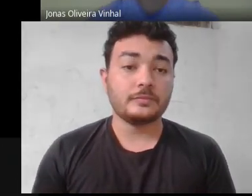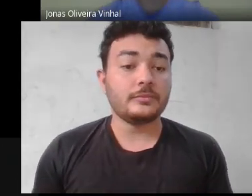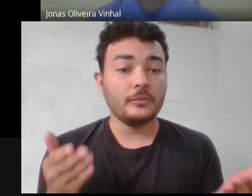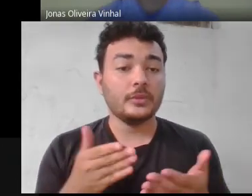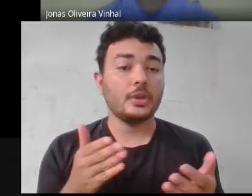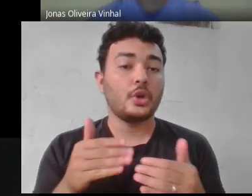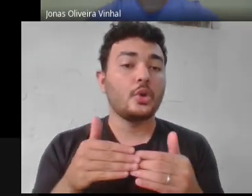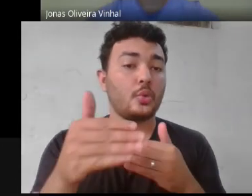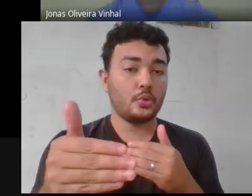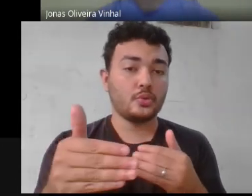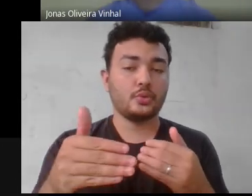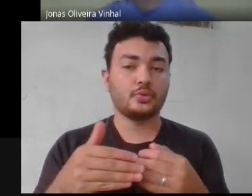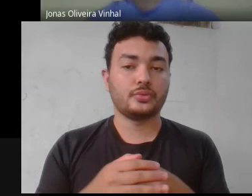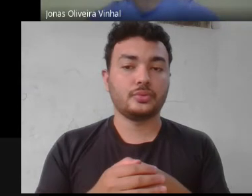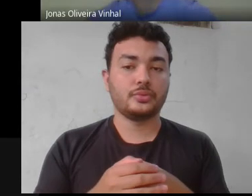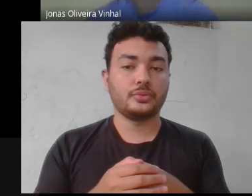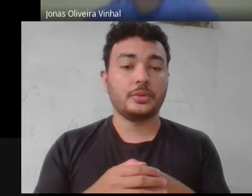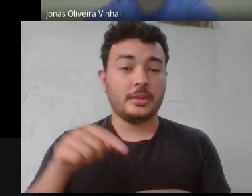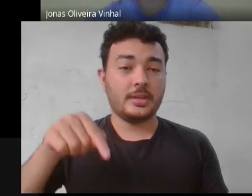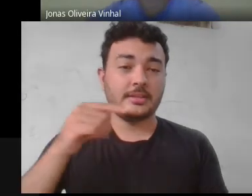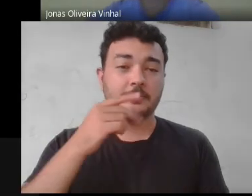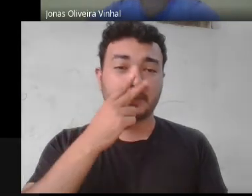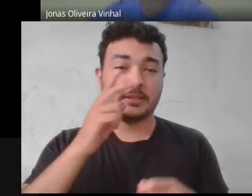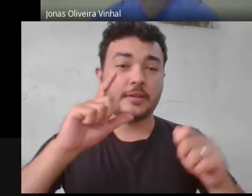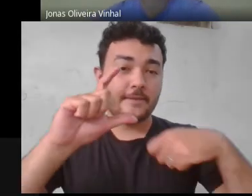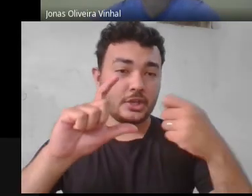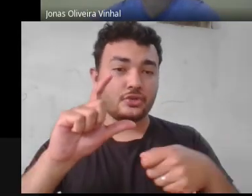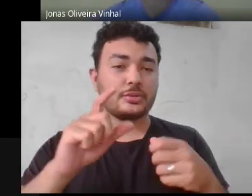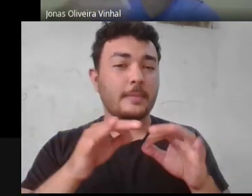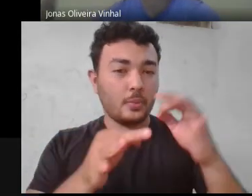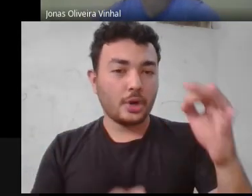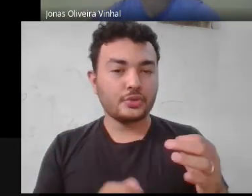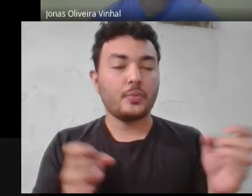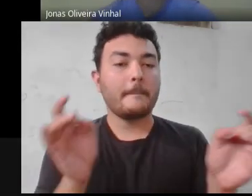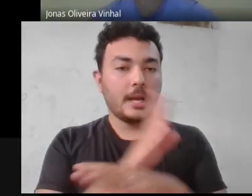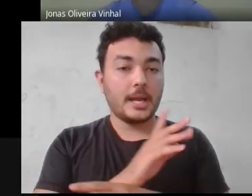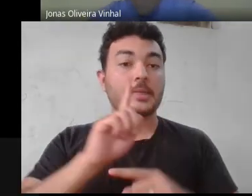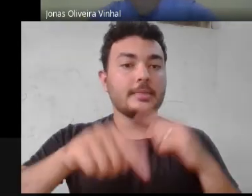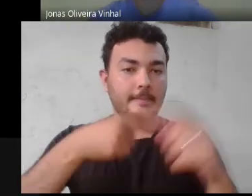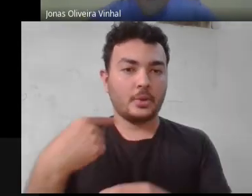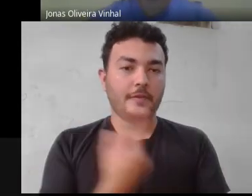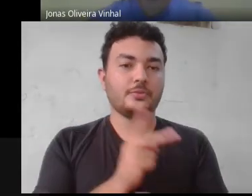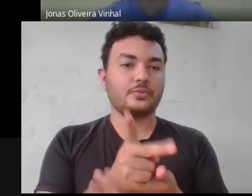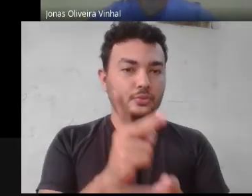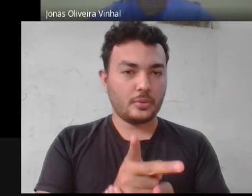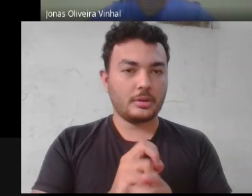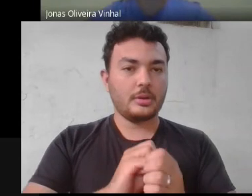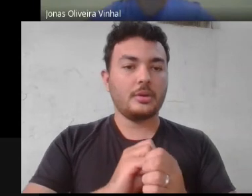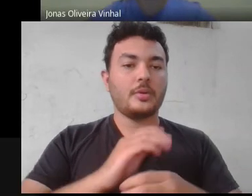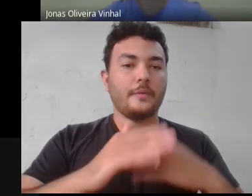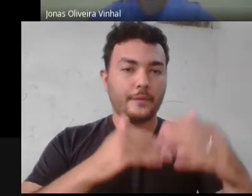Para continuar desenvolvendo a teoria, pessoal, esse vídeo está um pouco extenso, tá? Eu vou interromper ele e a gente continua desenvolvendo a teoria da